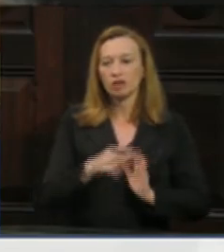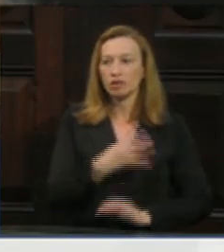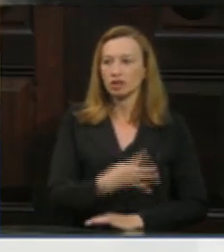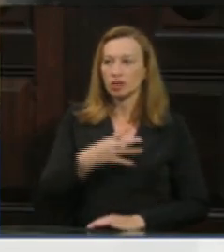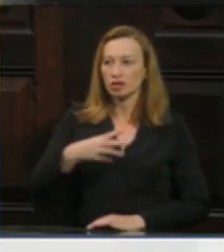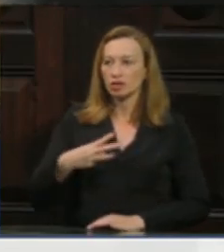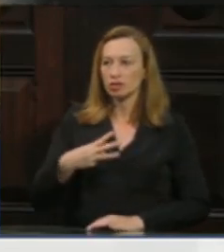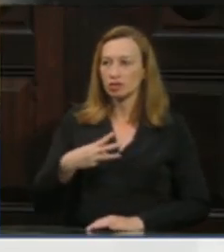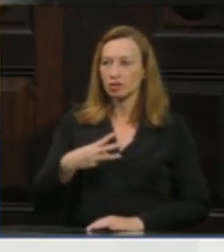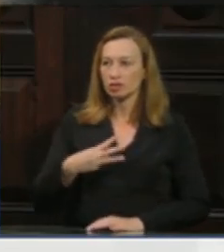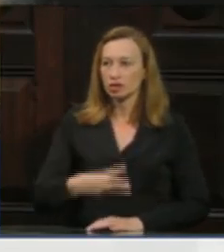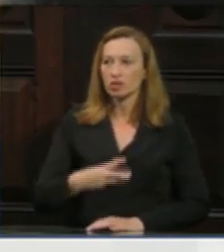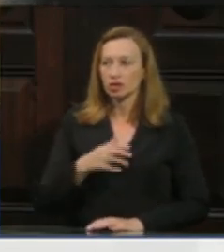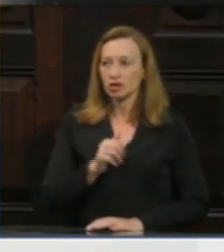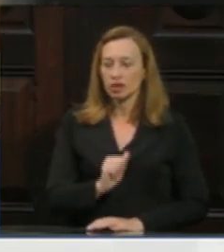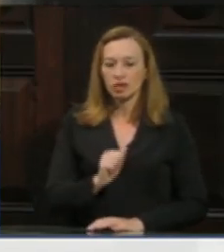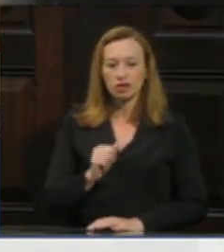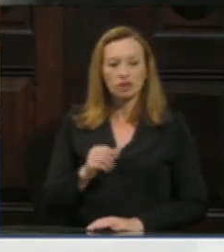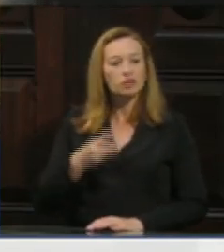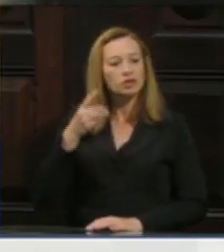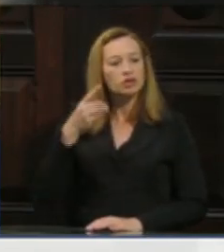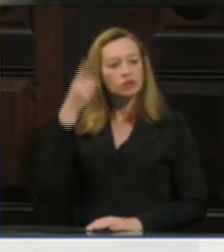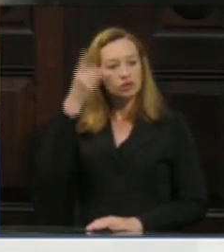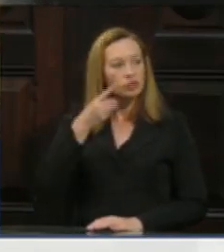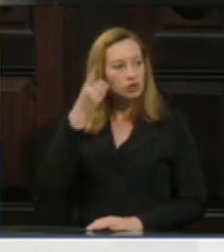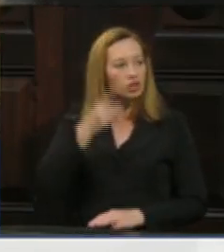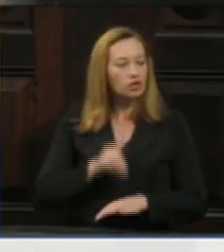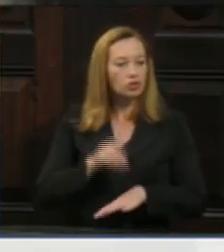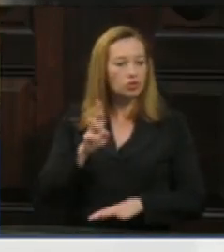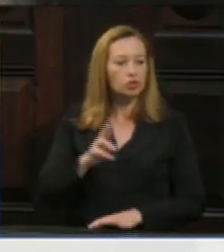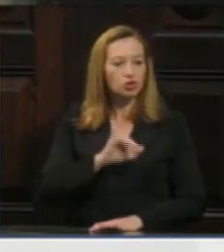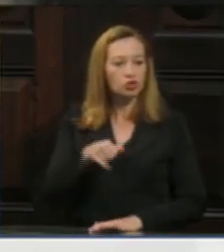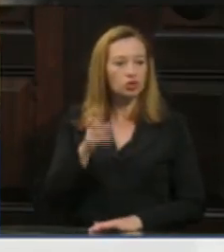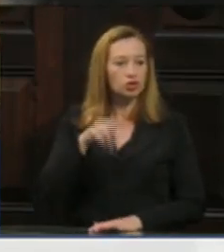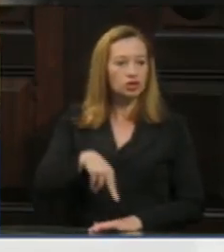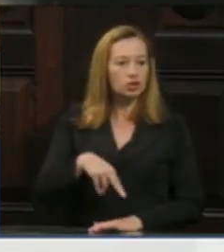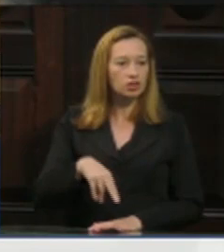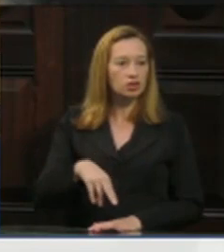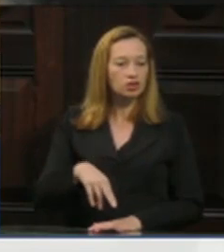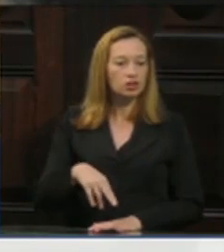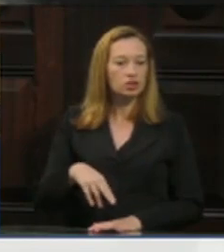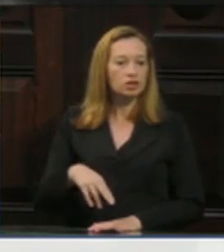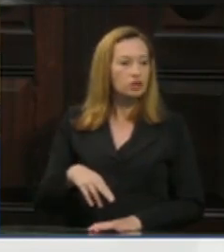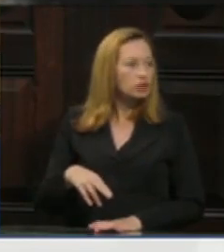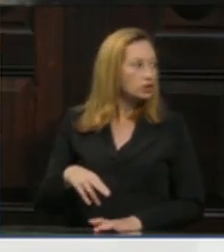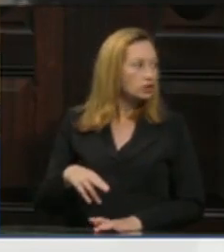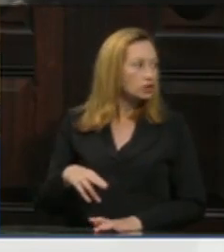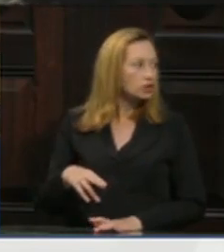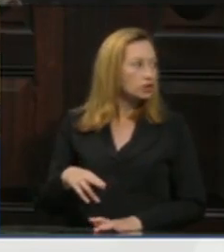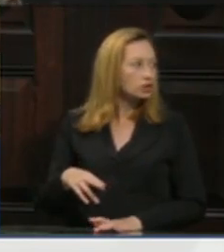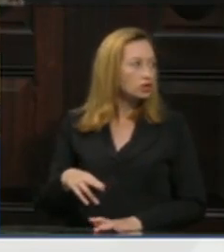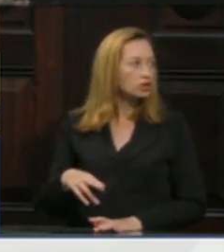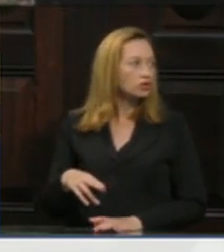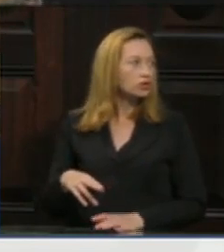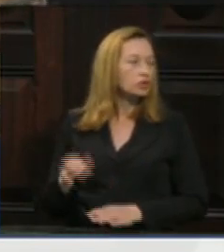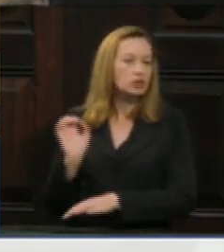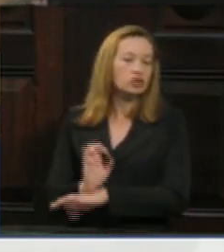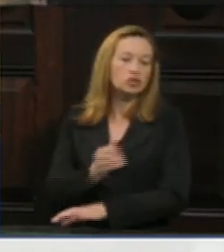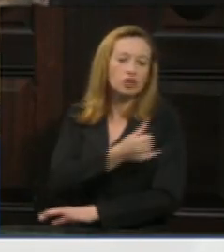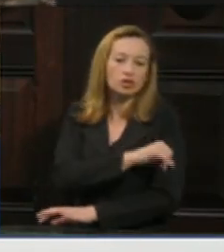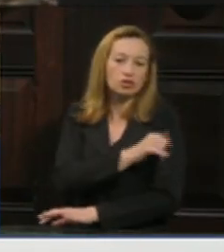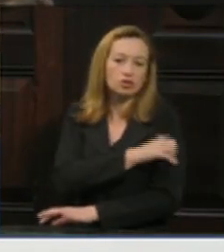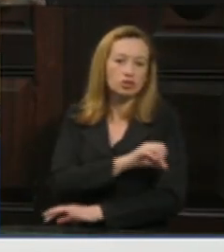Anuncio. Projeto de lei 2210A de 2016, de autoria dos deputados Aquil Teixeira, Valdec Carneiro, Carlos Mink e Zeidan, que institui Política Estadual de Economia Solidária no